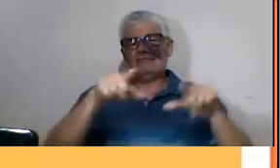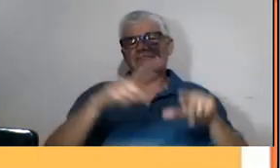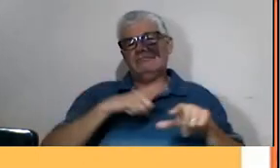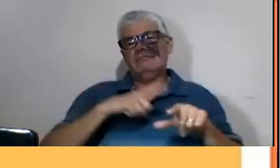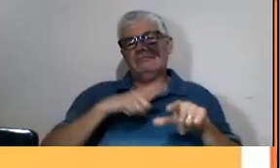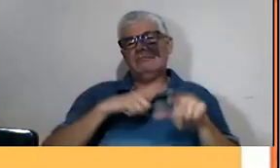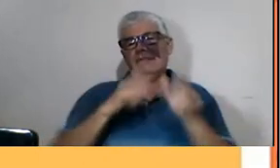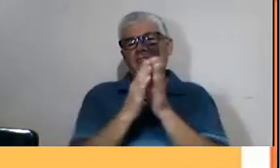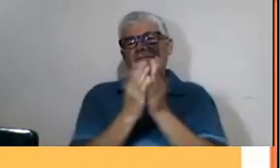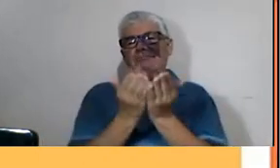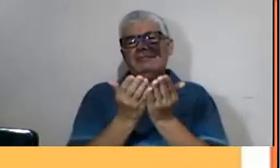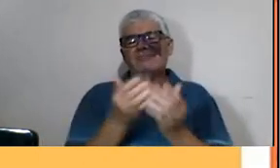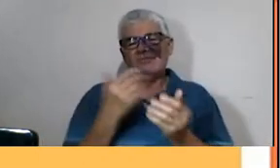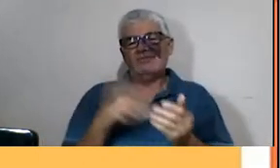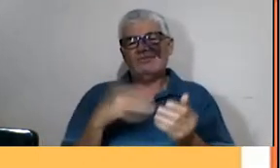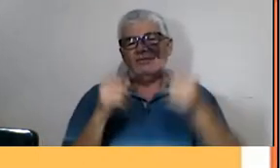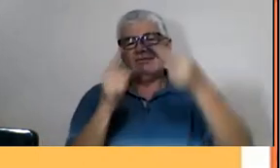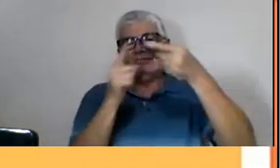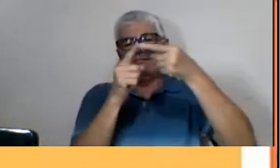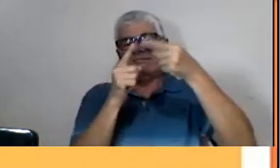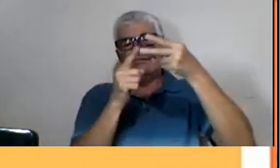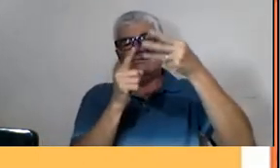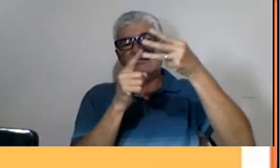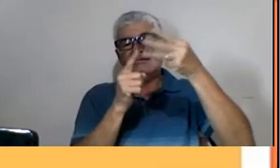né? E, na primeira vez,